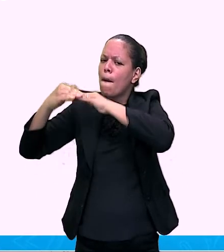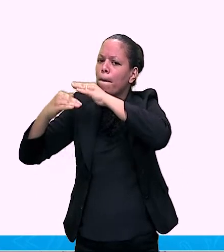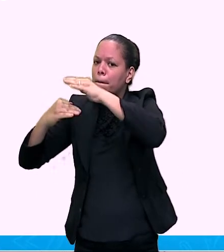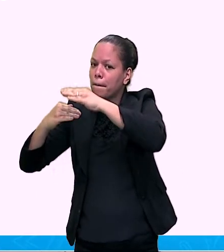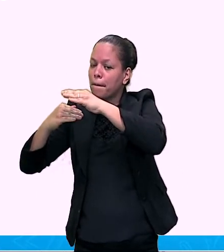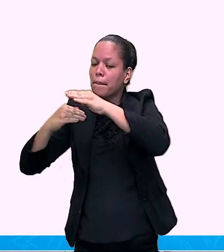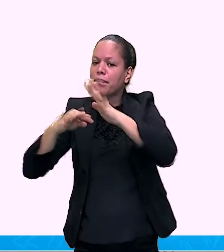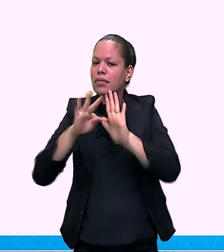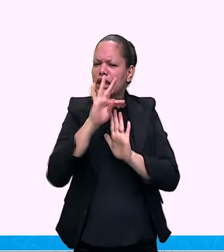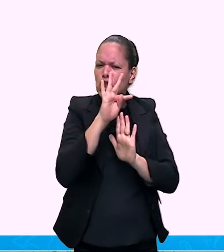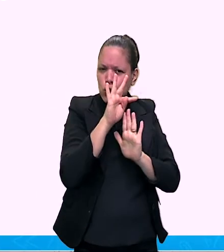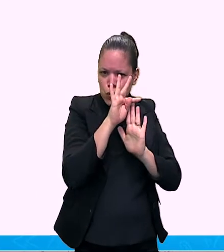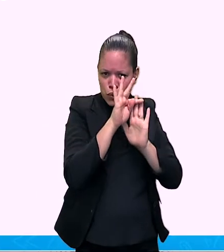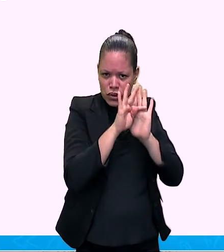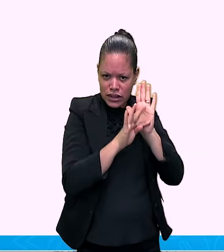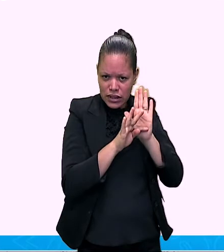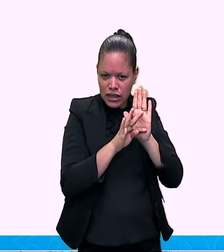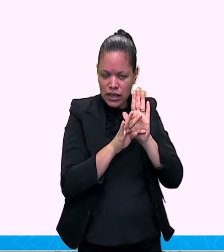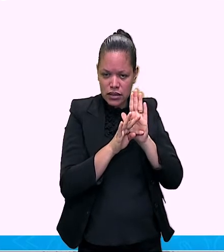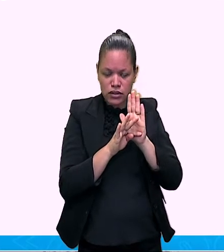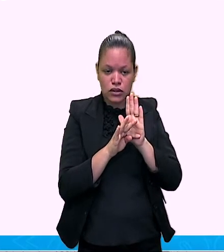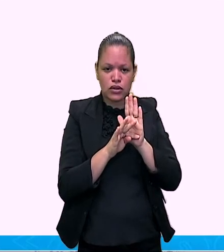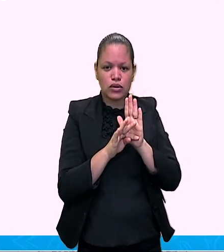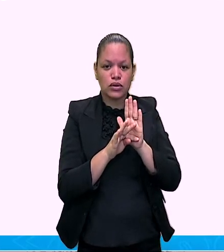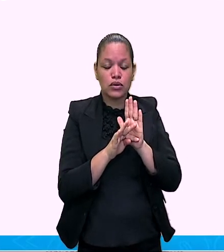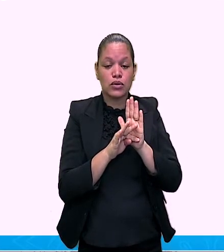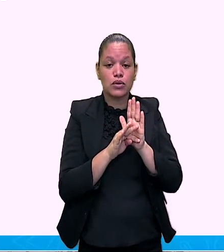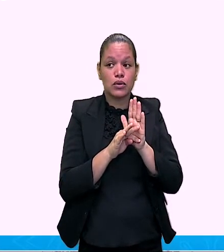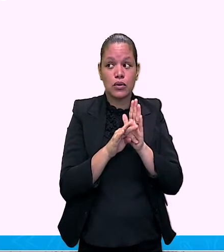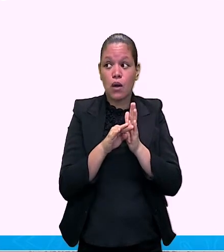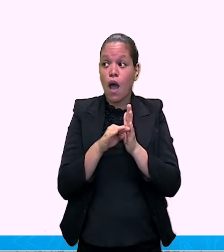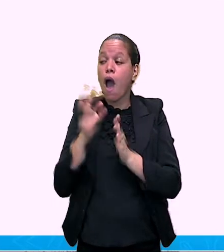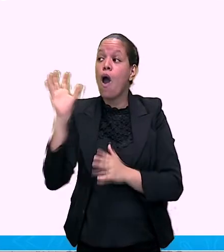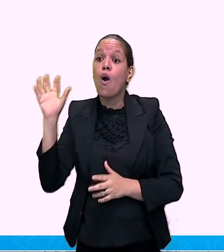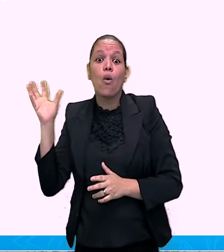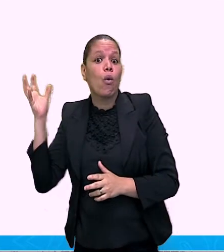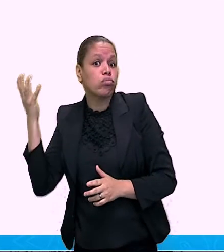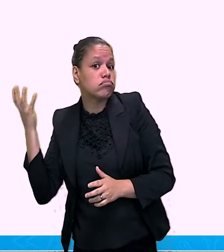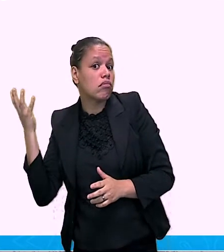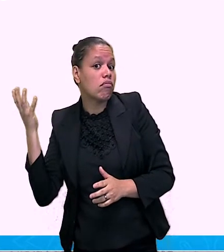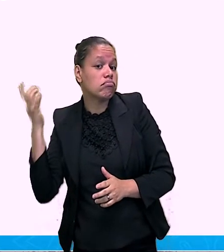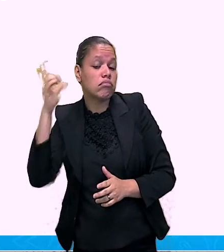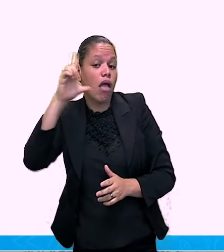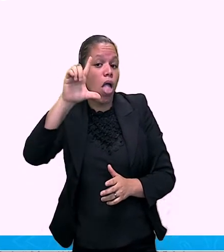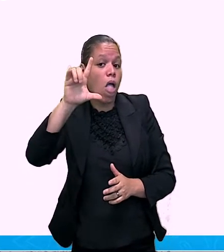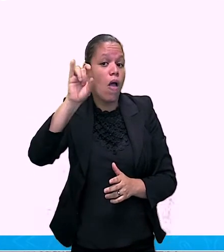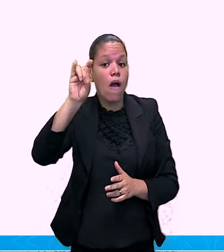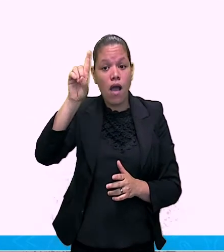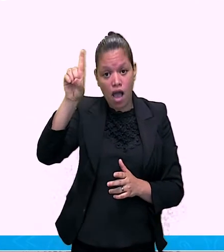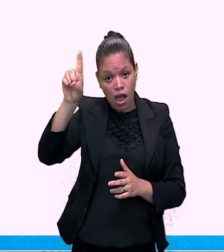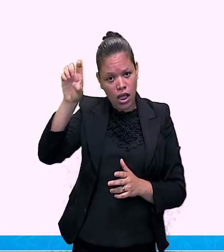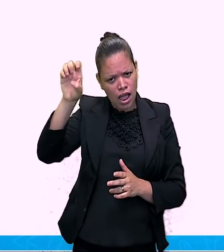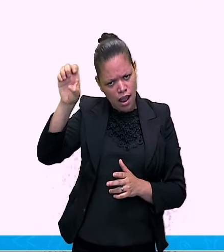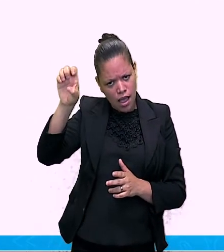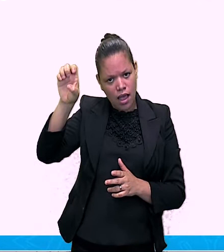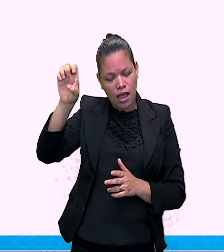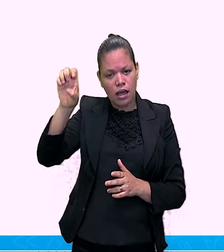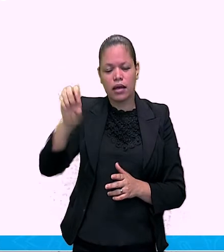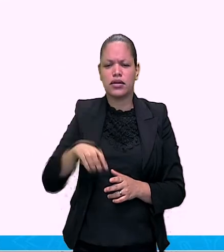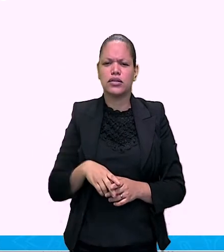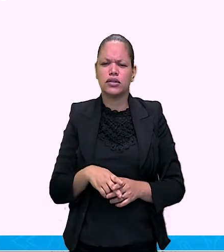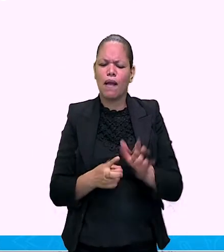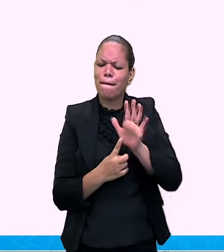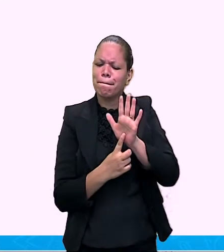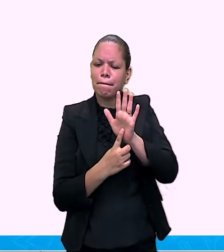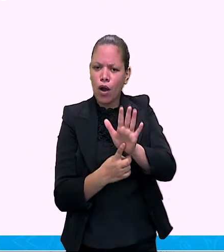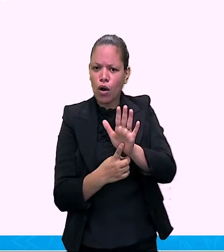de vista o que foi apresentado na slide. Se na slide está falando uma coisa, no corpo do texto tem